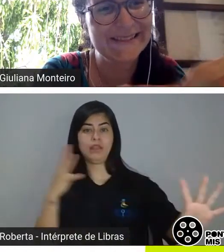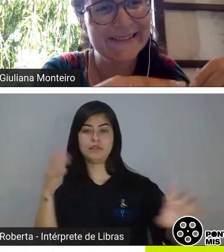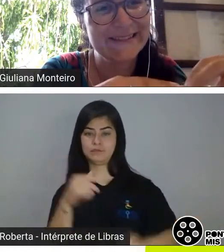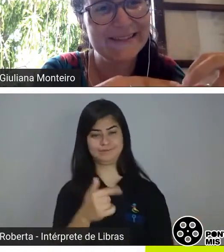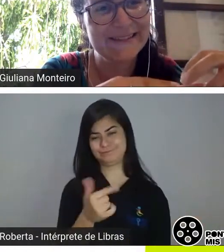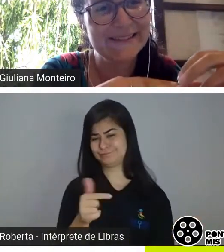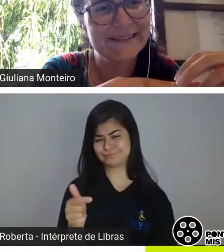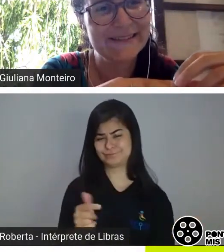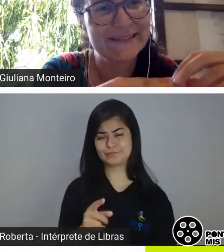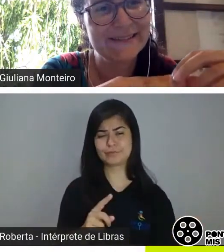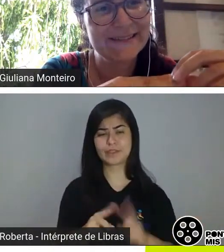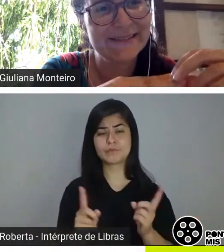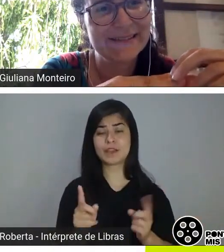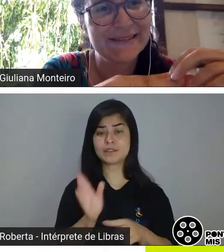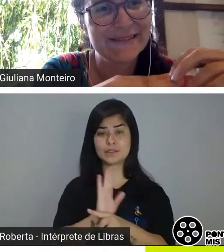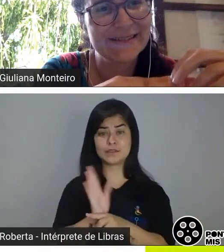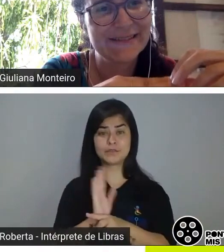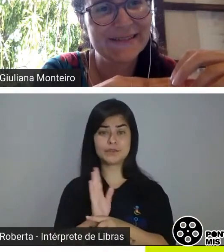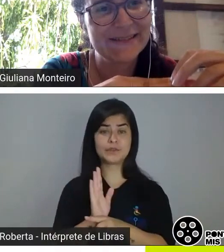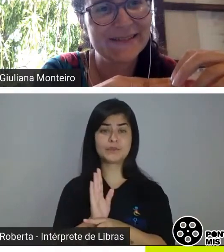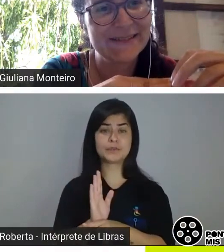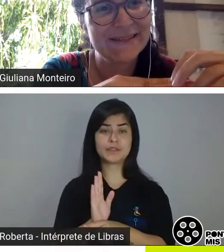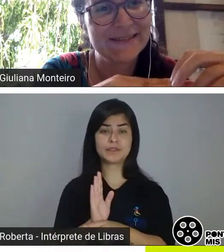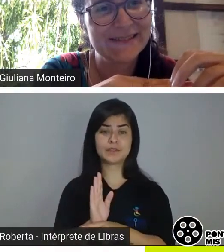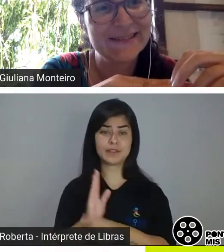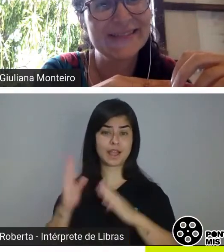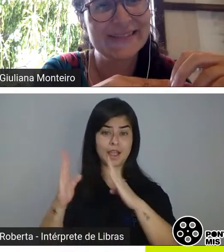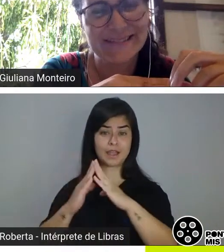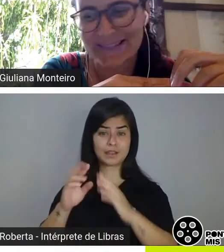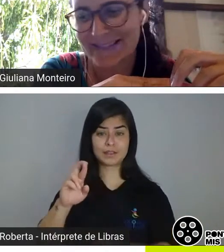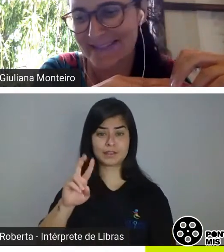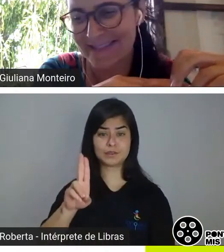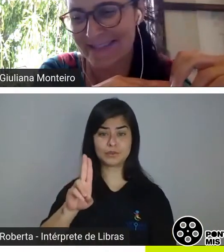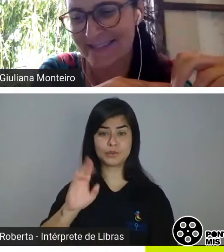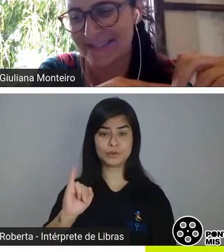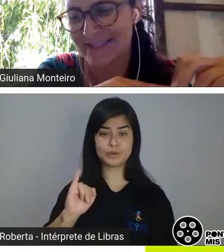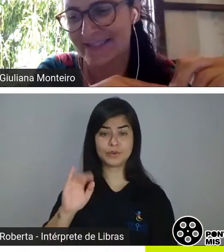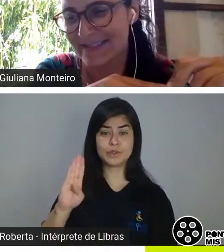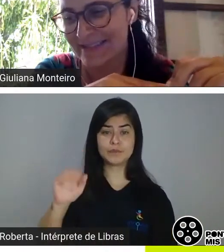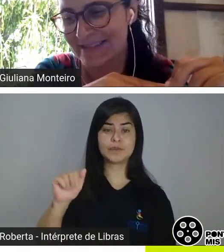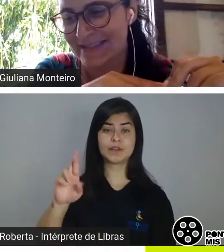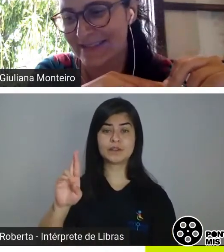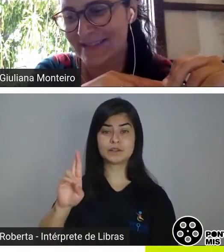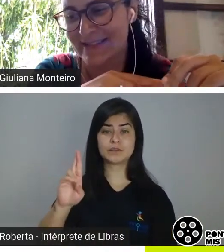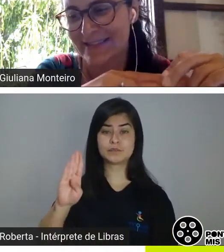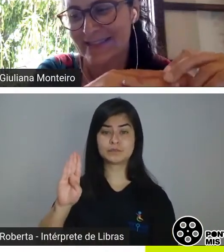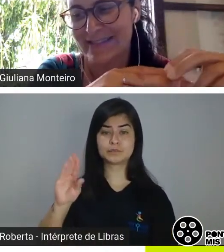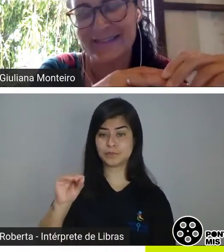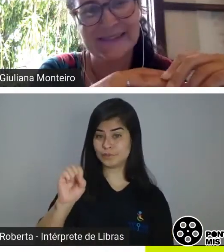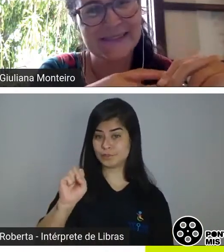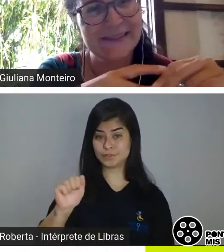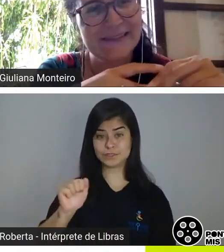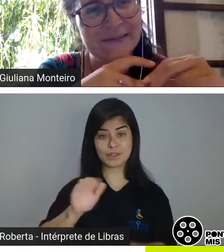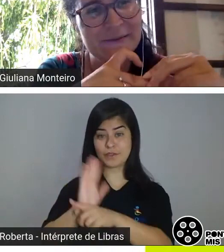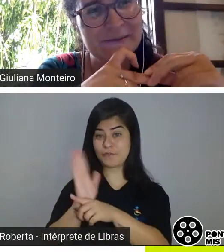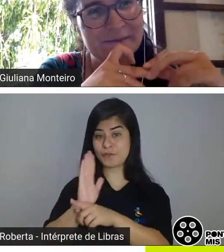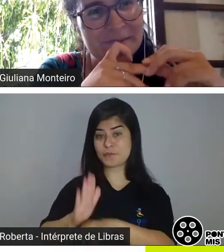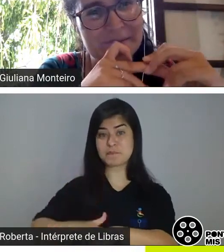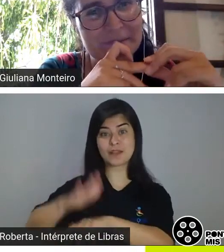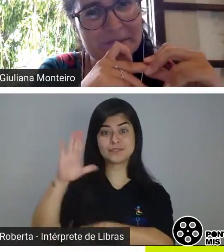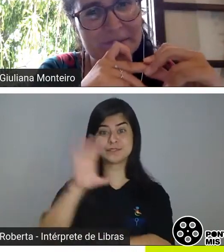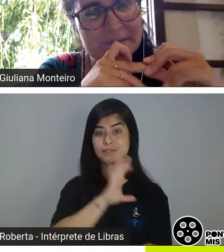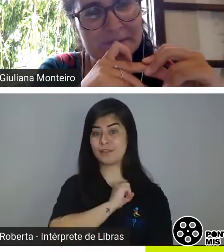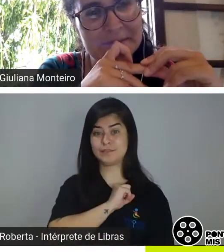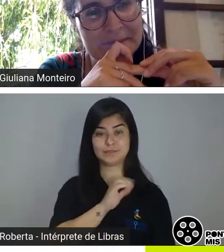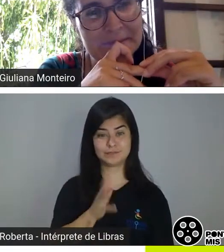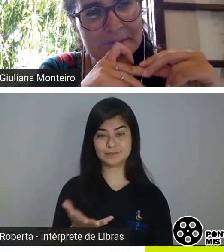diz meu amigo Zé Almino, é o filme preferido da Casa Rui Barbosa, é o filme que eles mais gostam. Já viram várias vezes, são 18 professores lá.